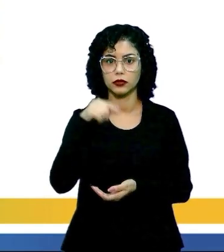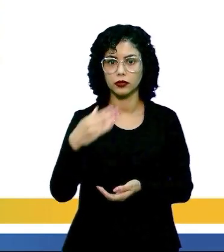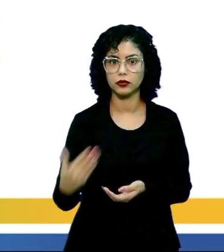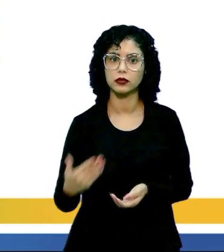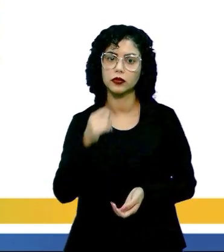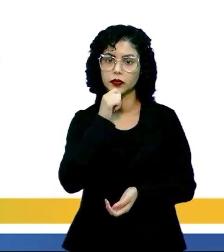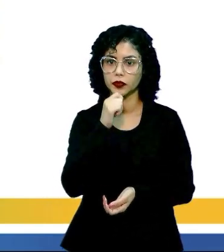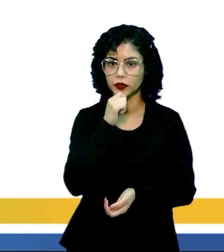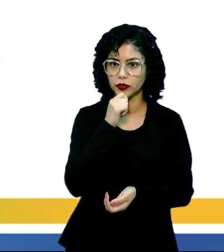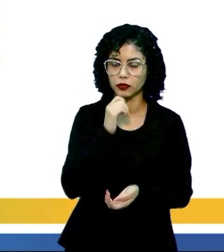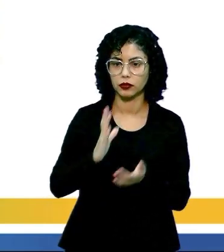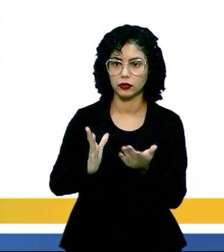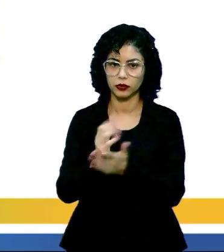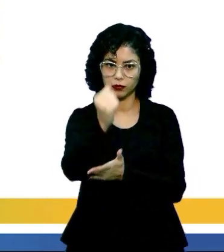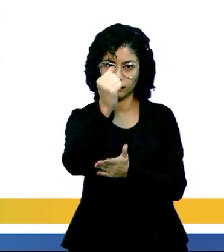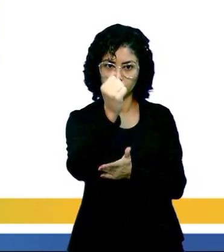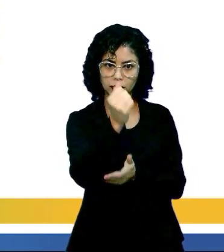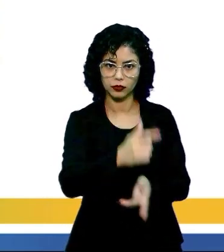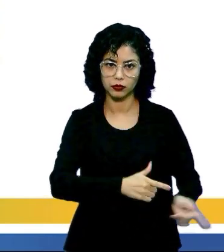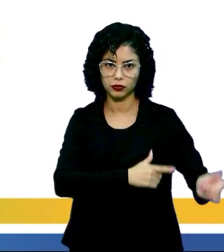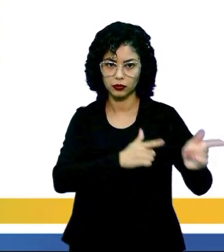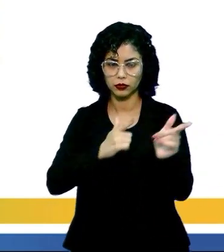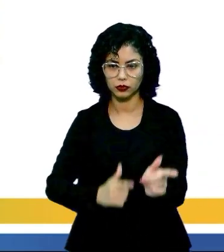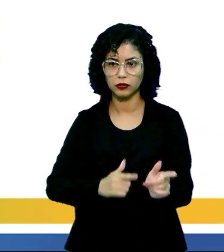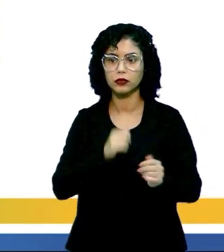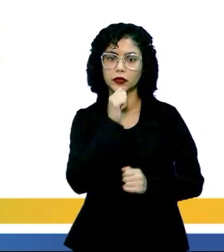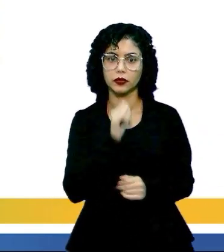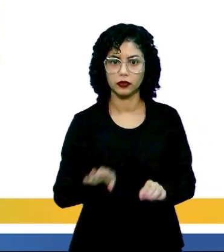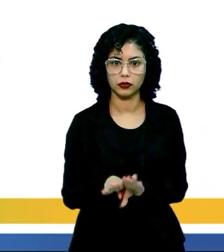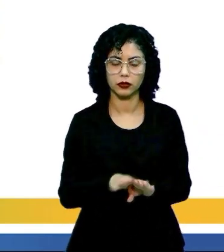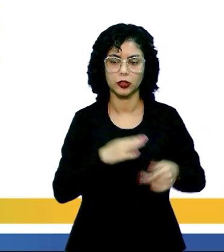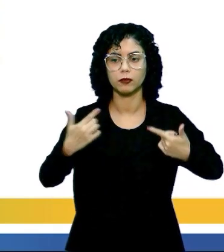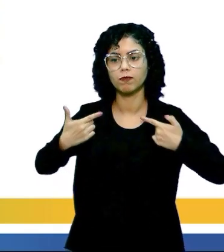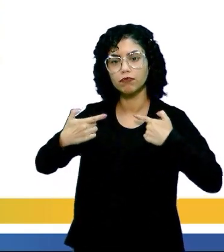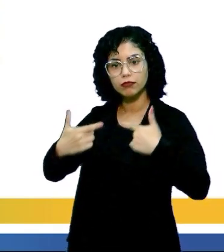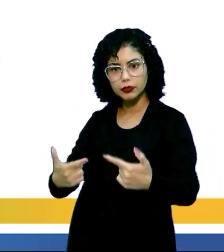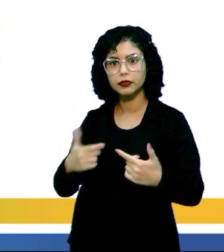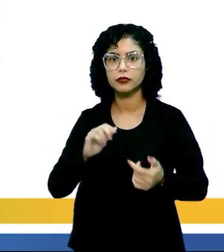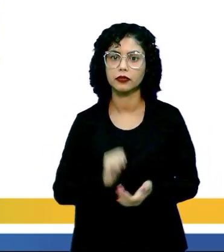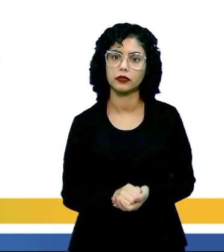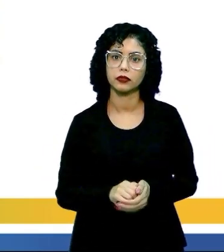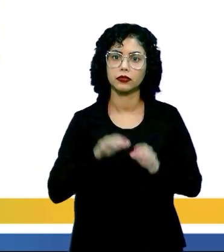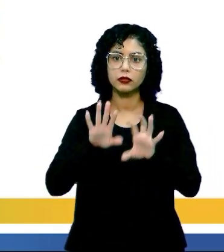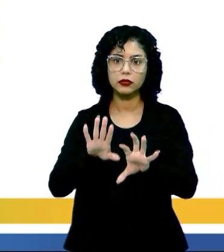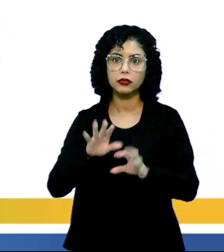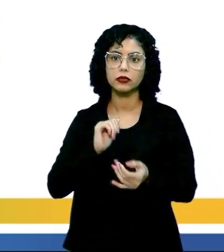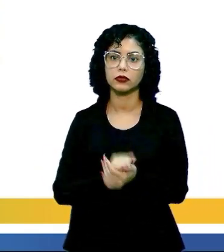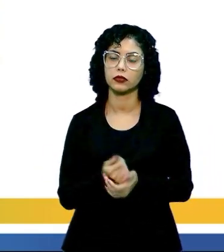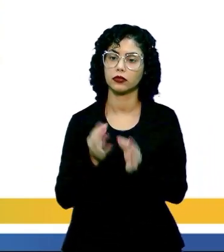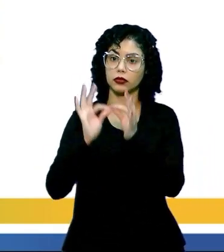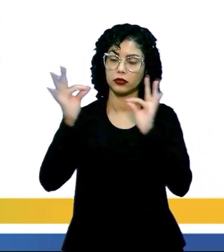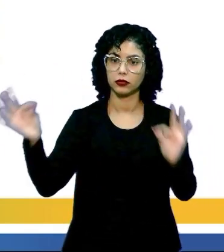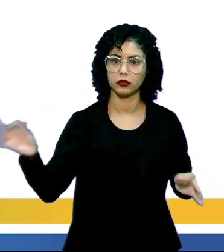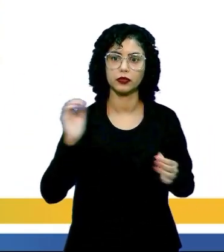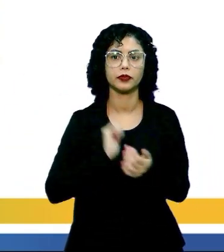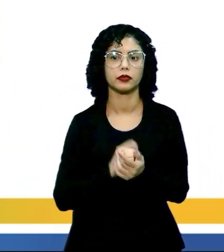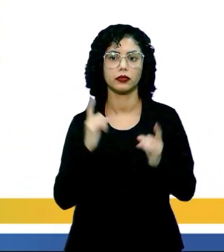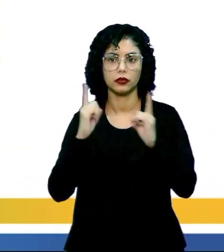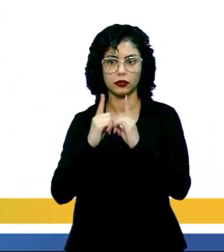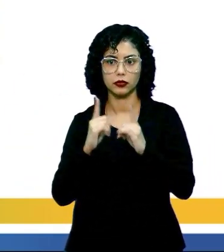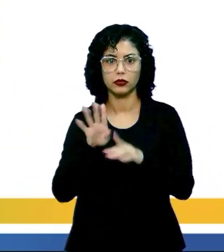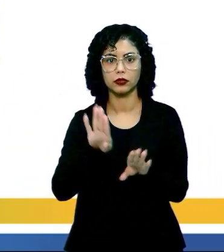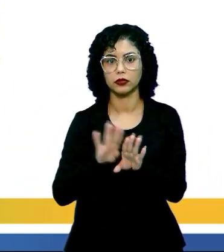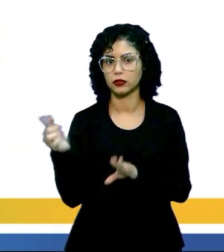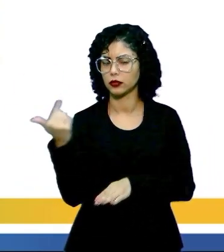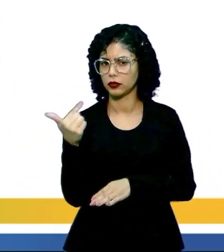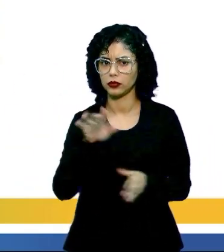seus clientes tomaram as armas e fizeram uma guerra, né? Esta plebe, muito distinta dos clientes,